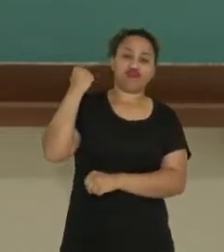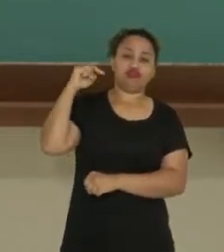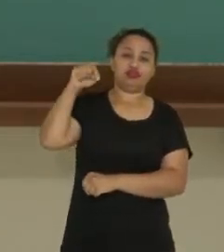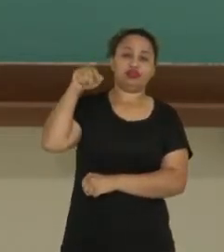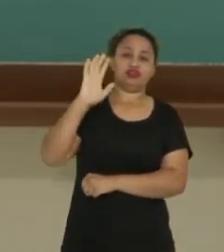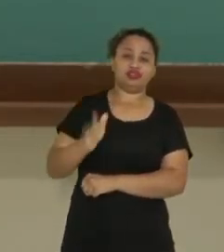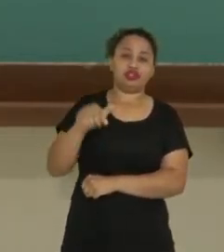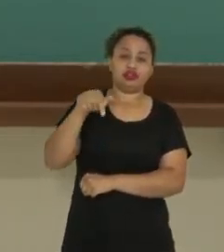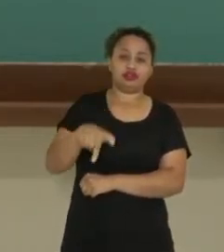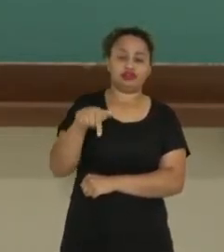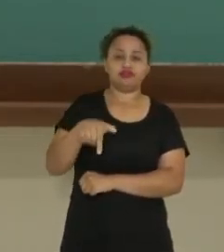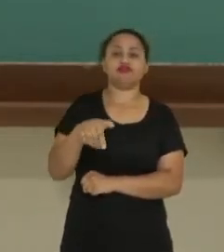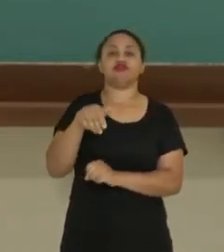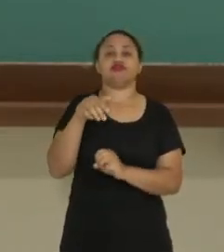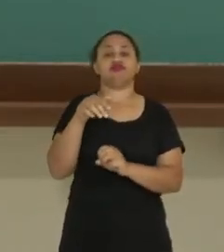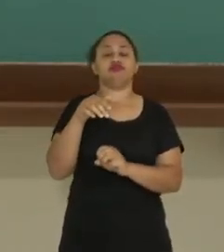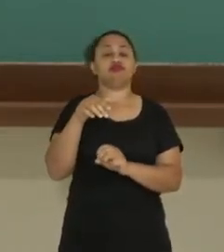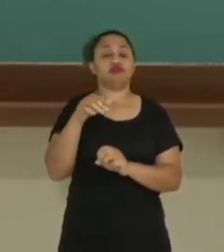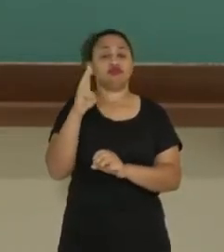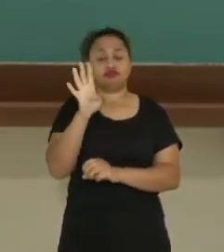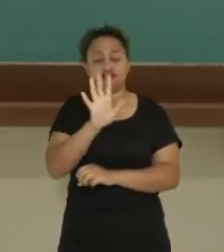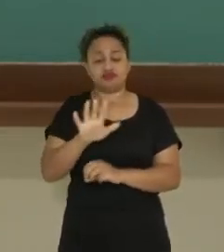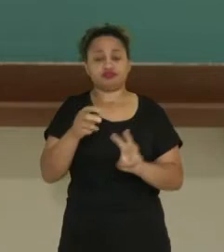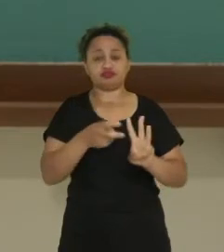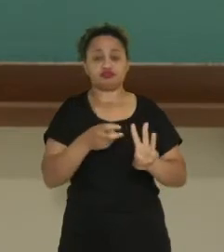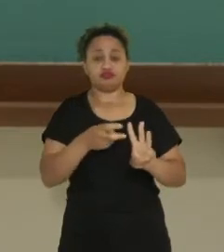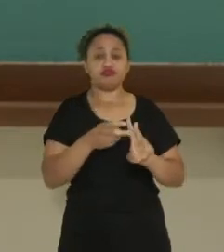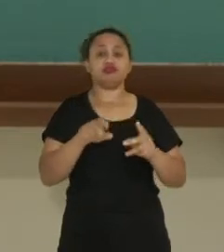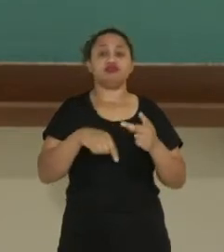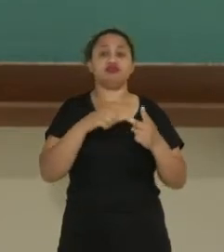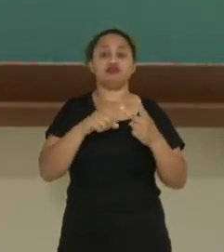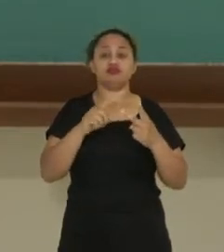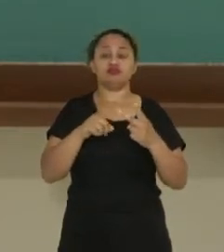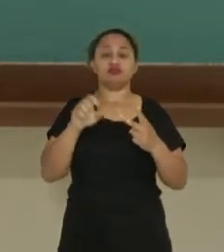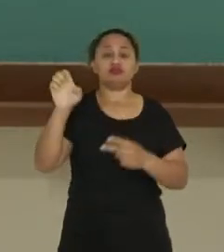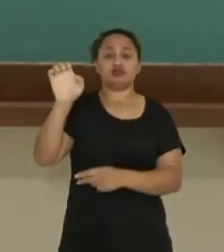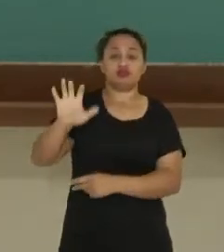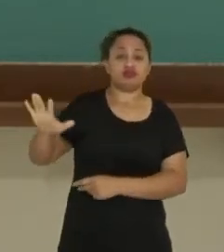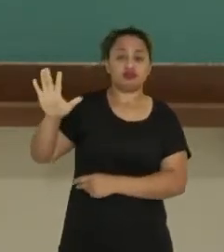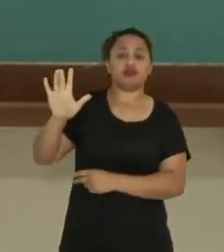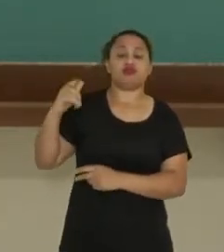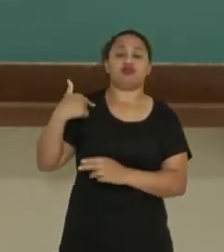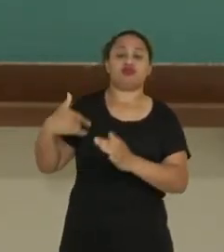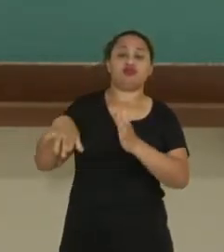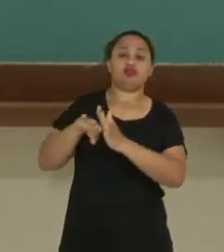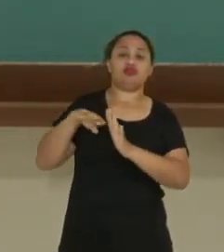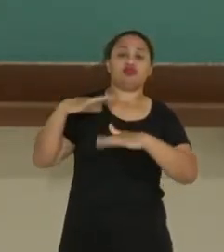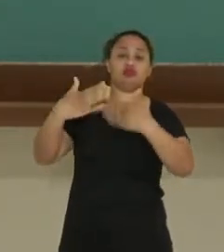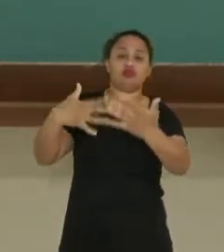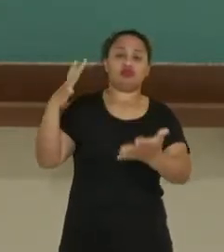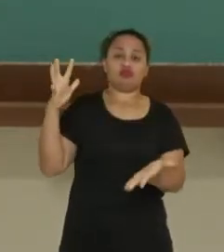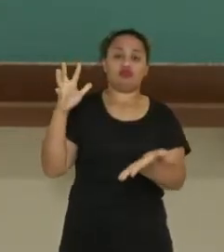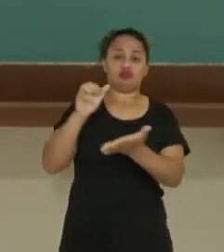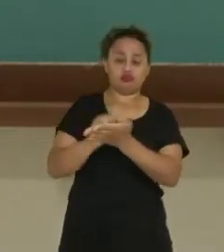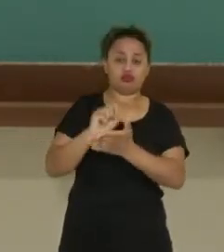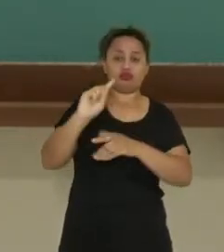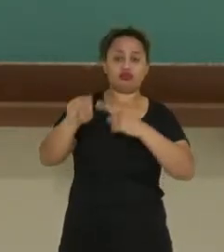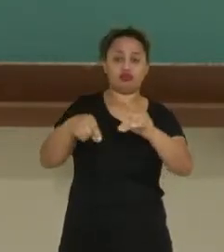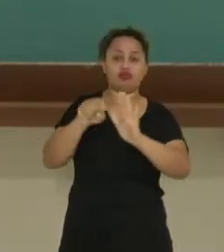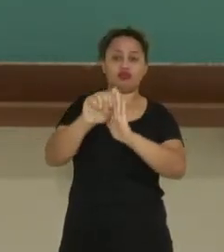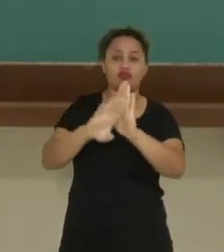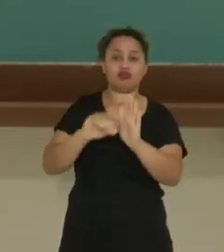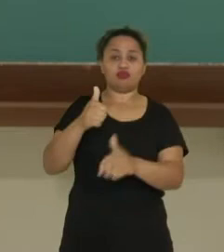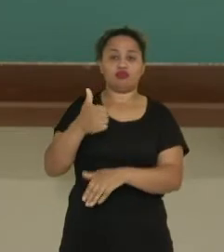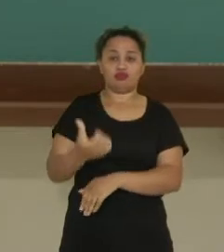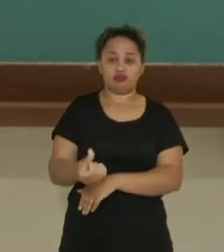povos indígenas, os europeus que chegaram aqui em um processo colonizatório a partir do século XVI